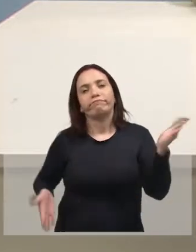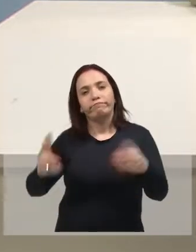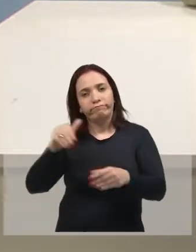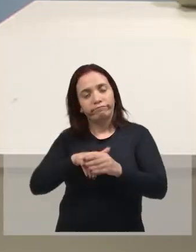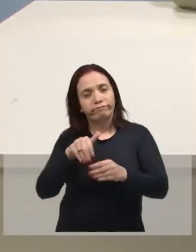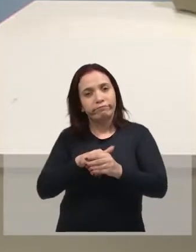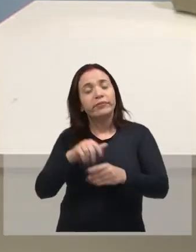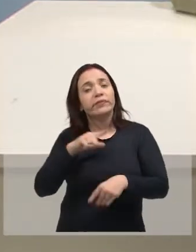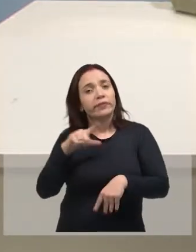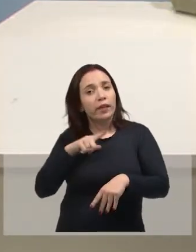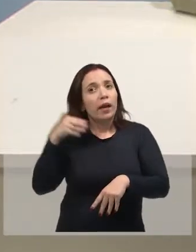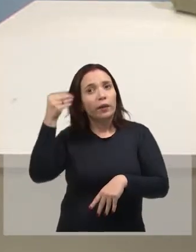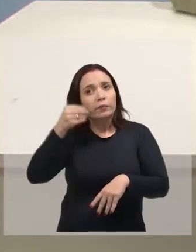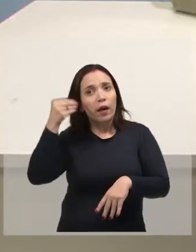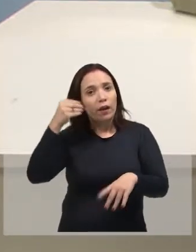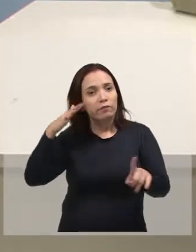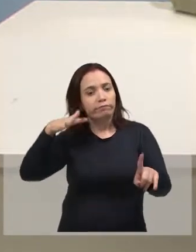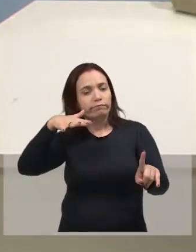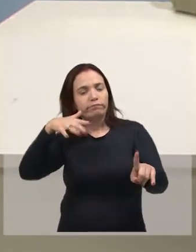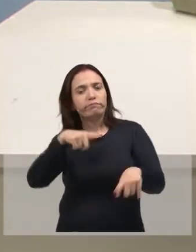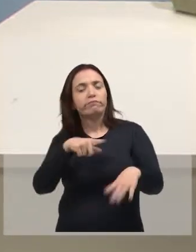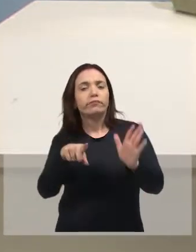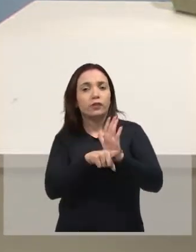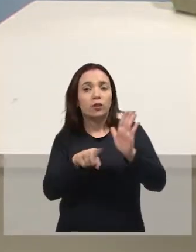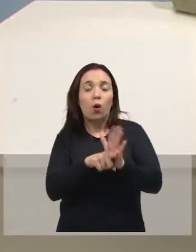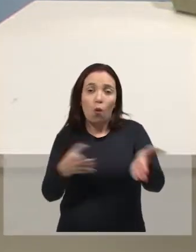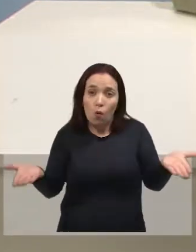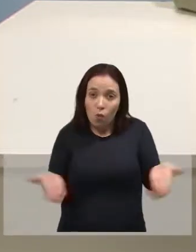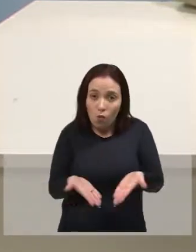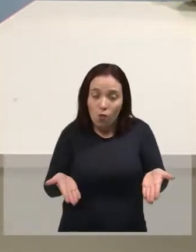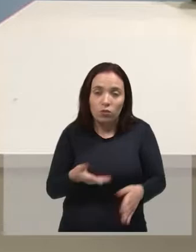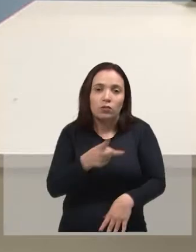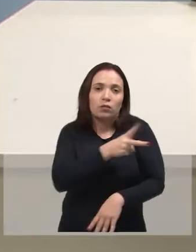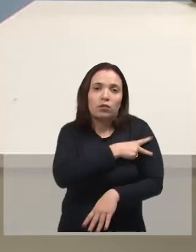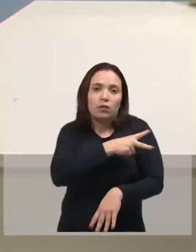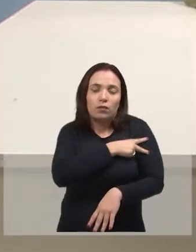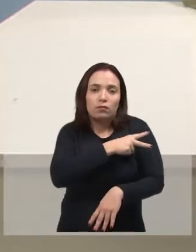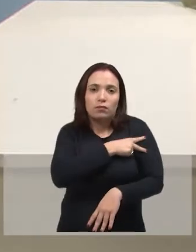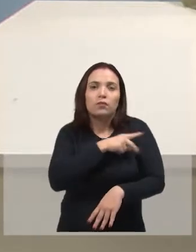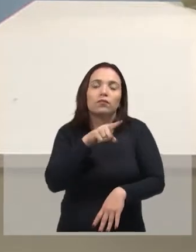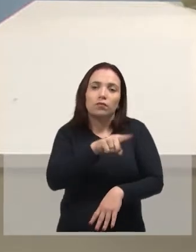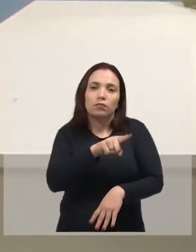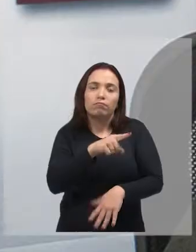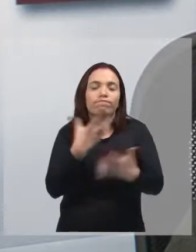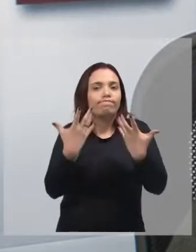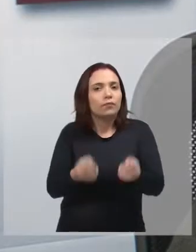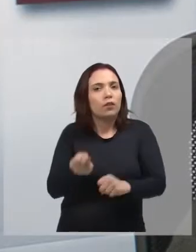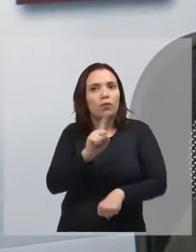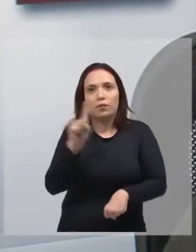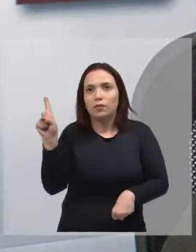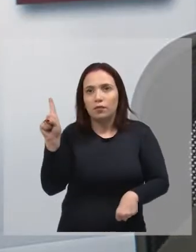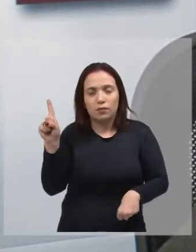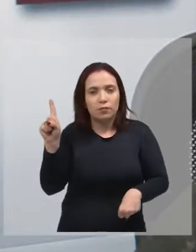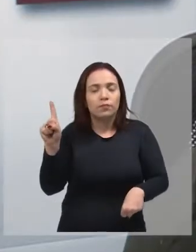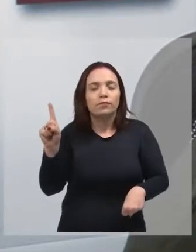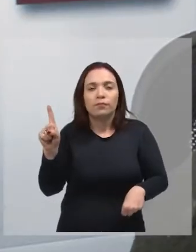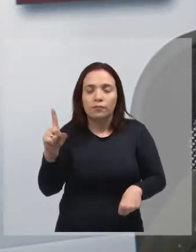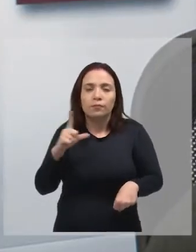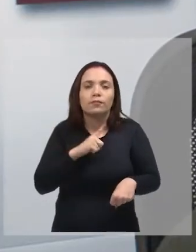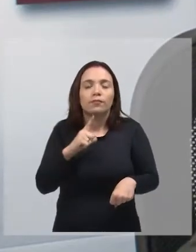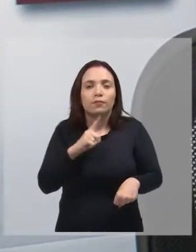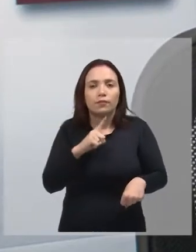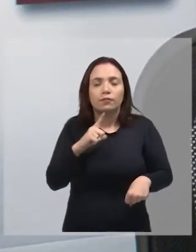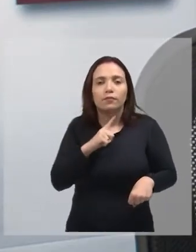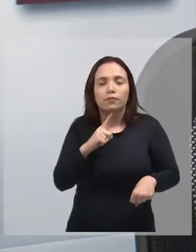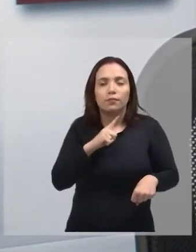essa experiência negativa, ela se reflete hoje na figura do Capitão Wagner, que não quer repetir o feito. Ele se espelha...